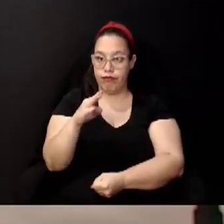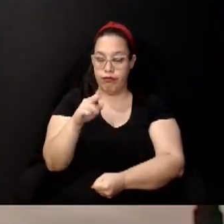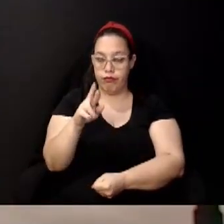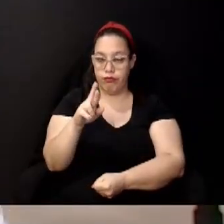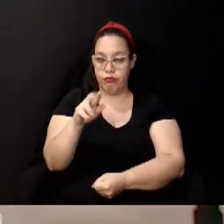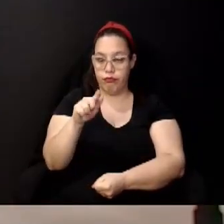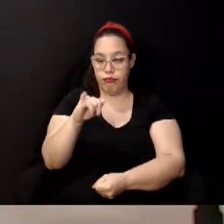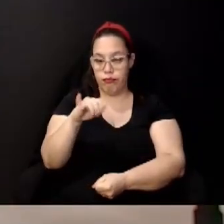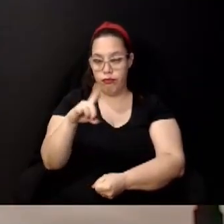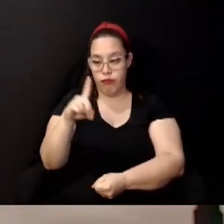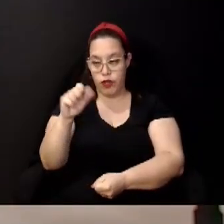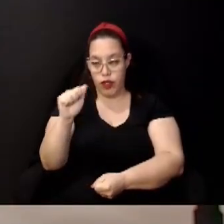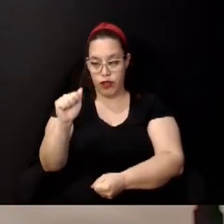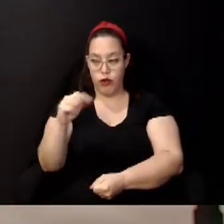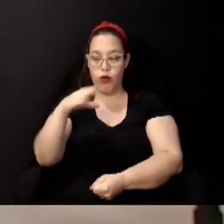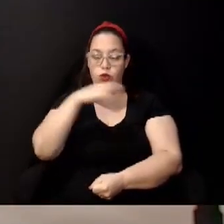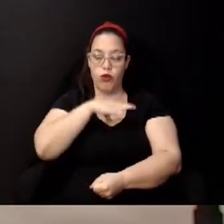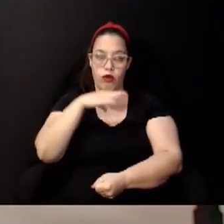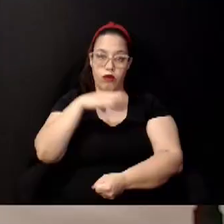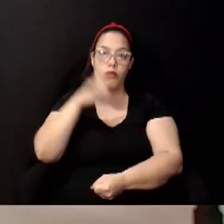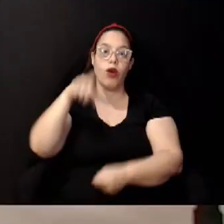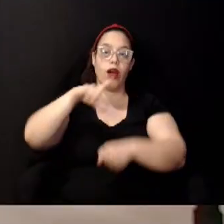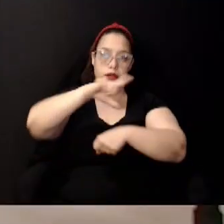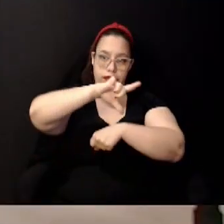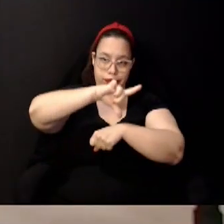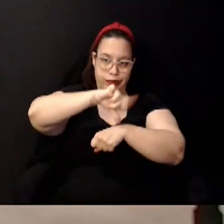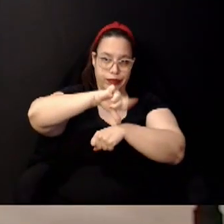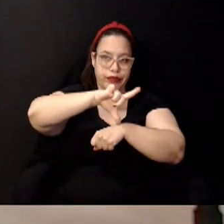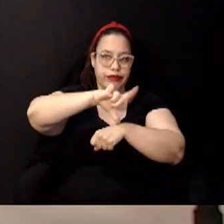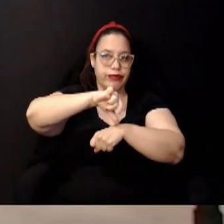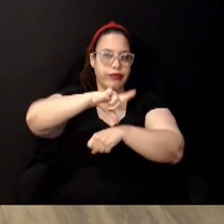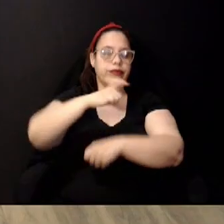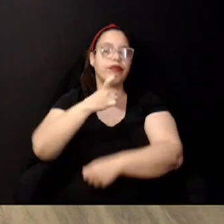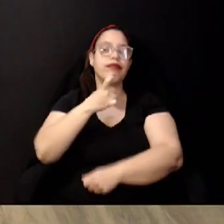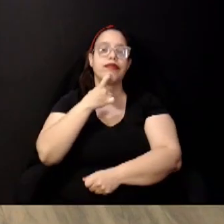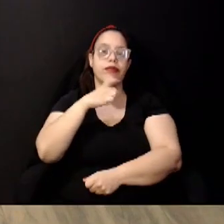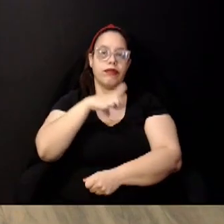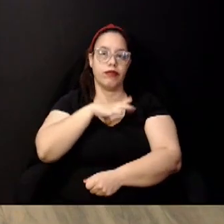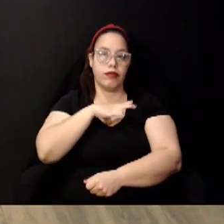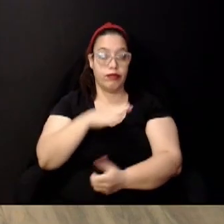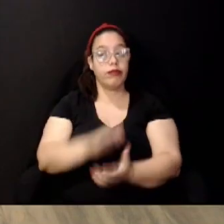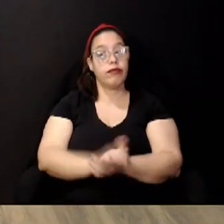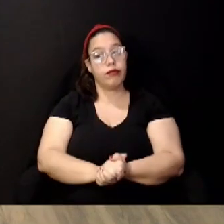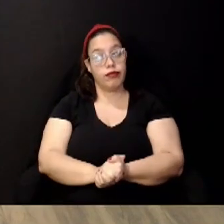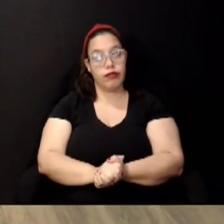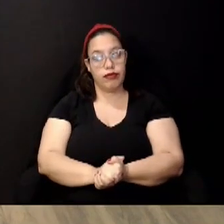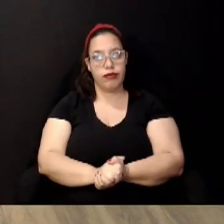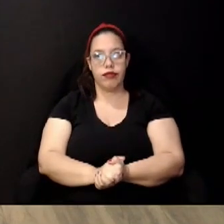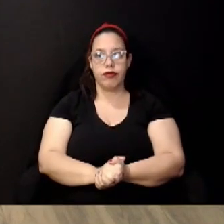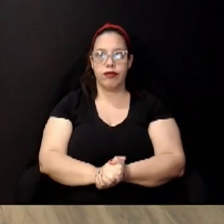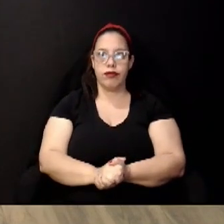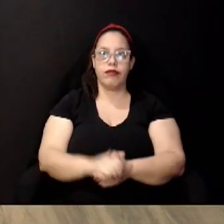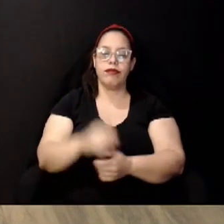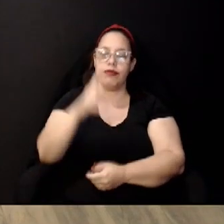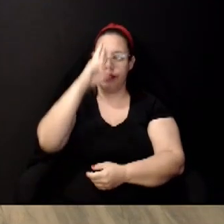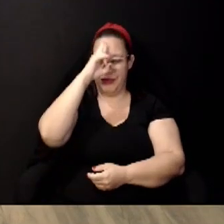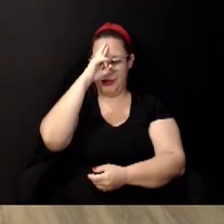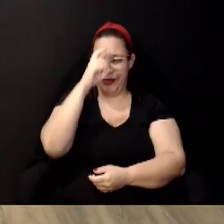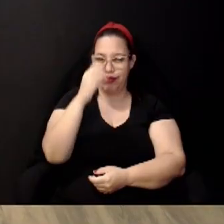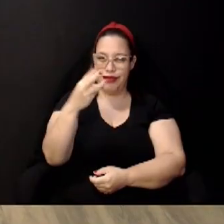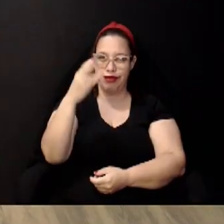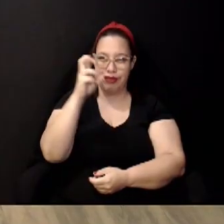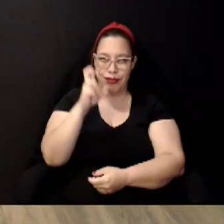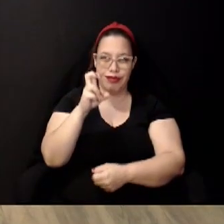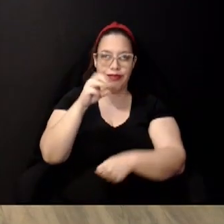municipais, é um atraso da cidade de Campinas. Meio-dia mais 35 minutos,